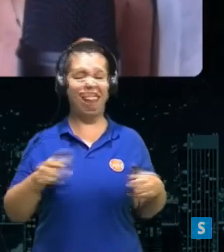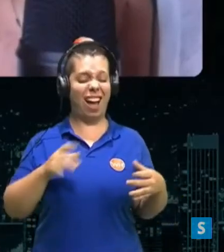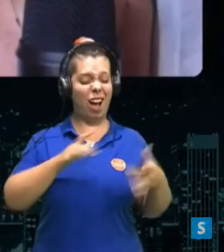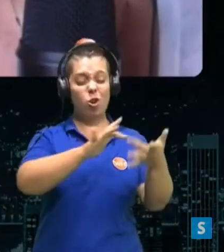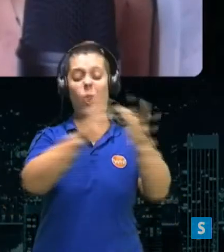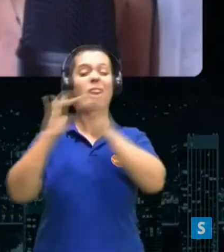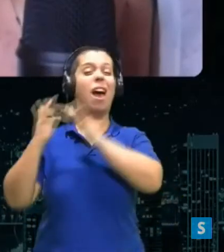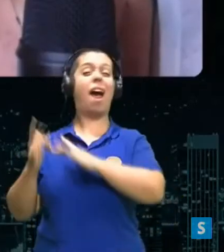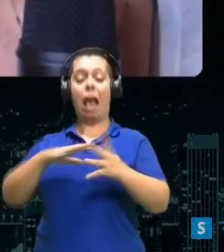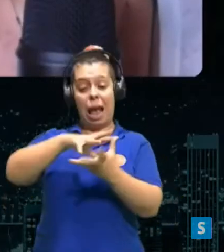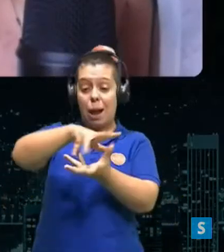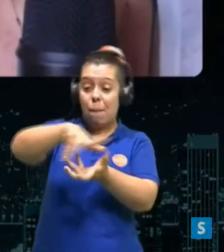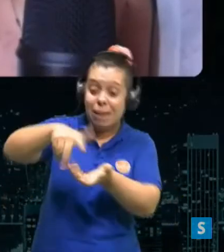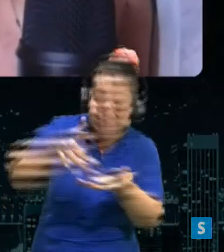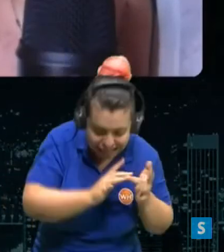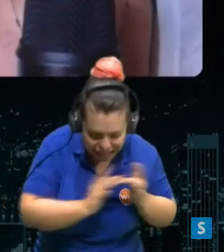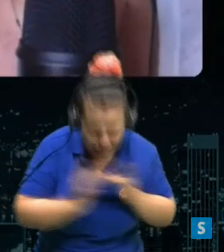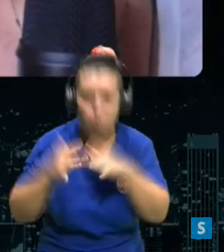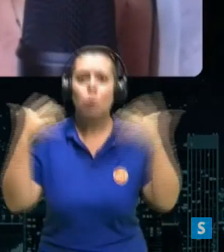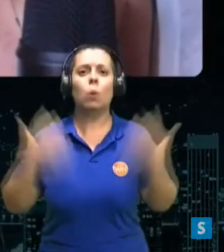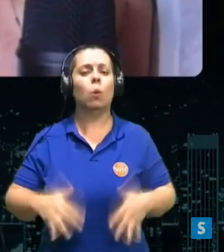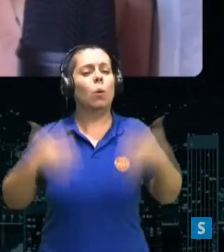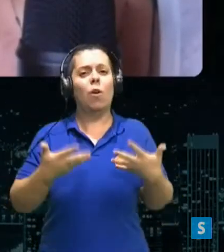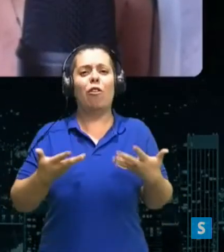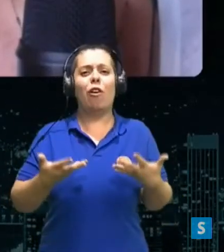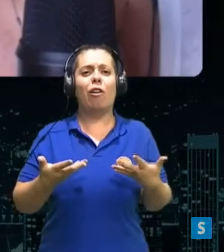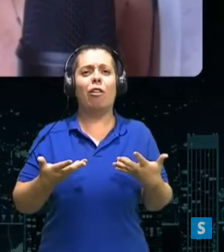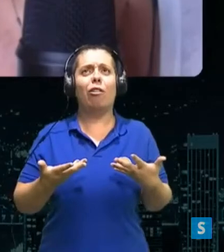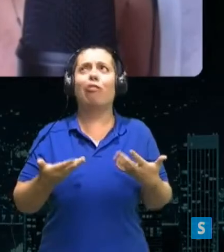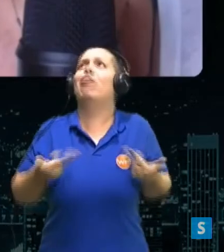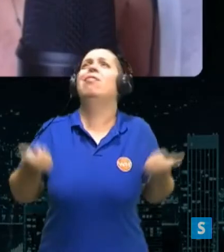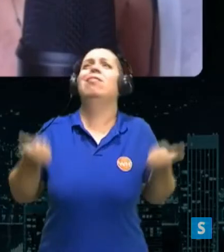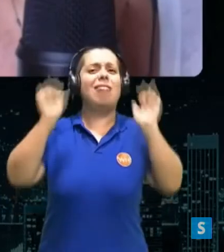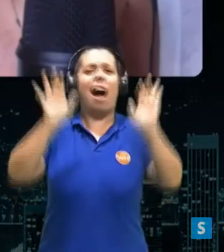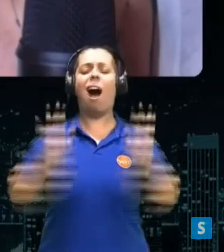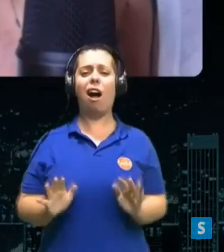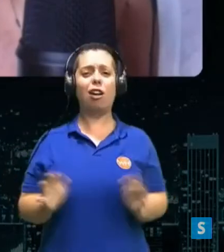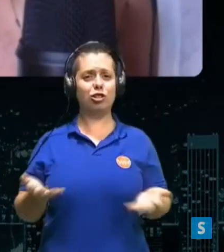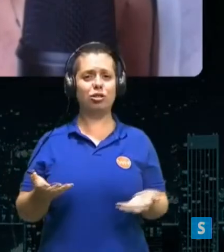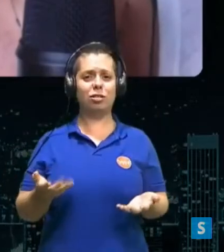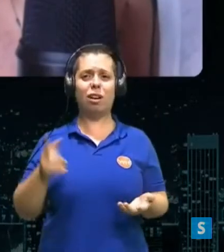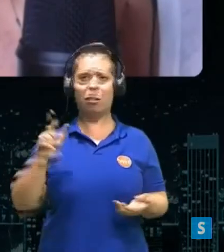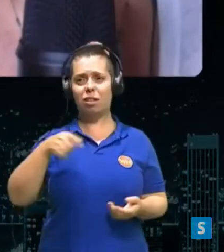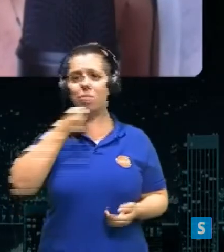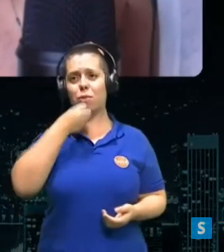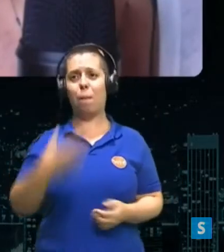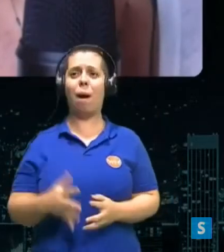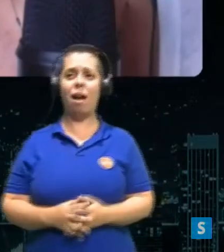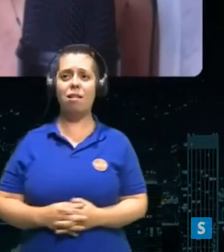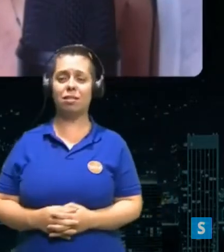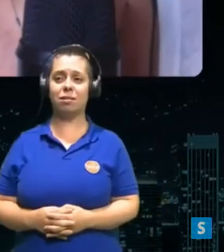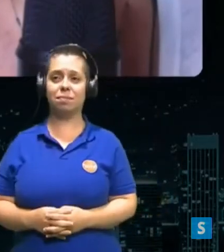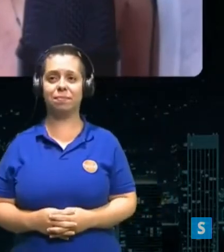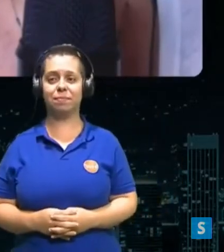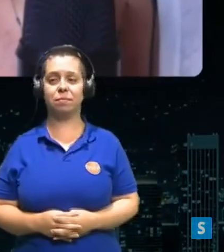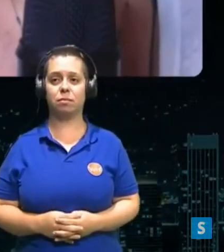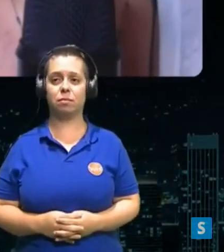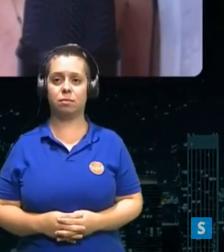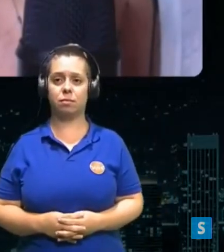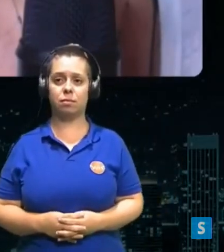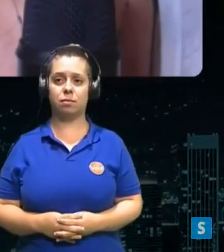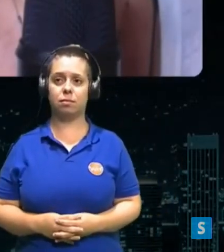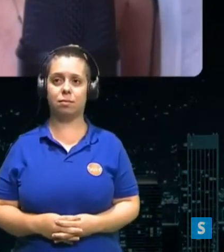o ferramenta fantástica uma oportunidade fantástica para o bem é bem como